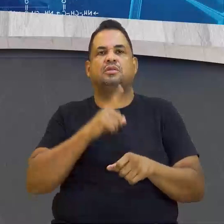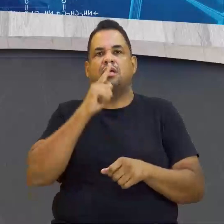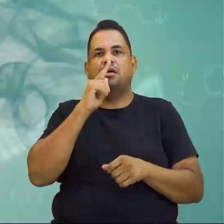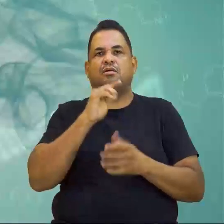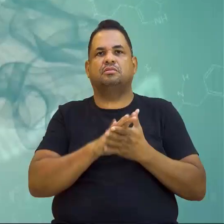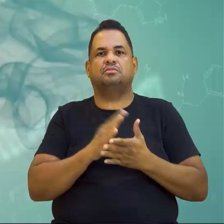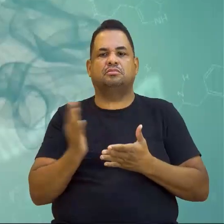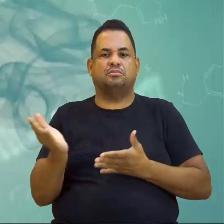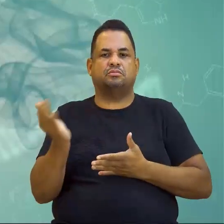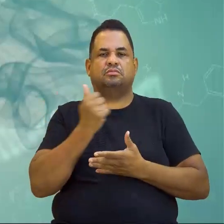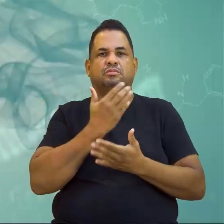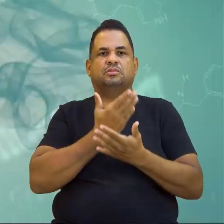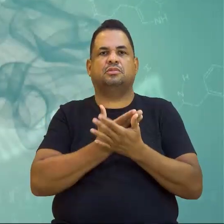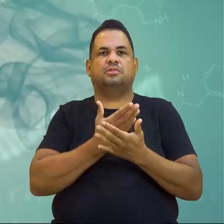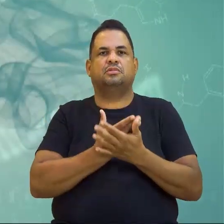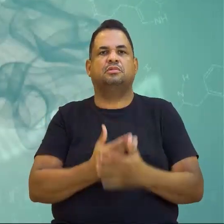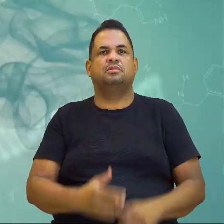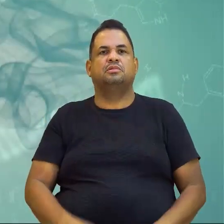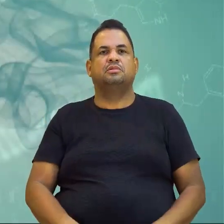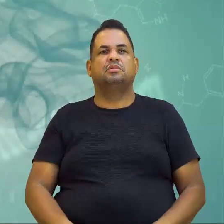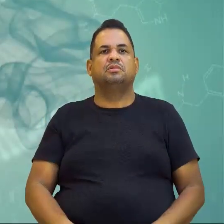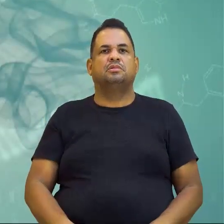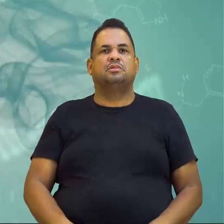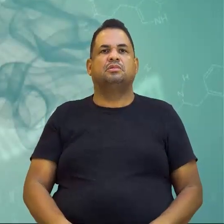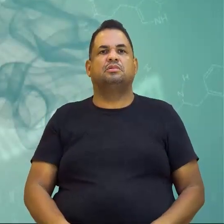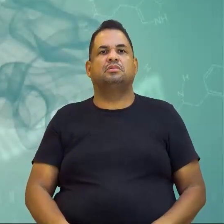nossa aula de hoje? Estamos na aula